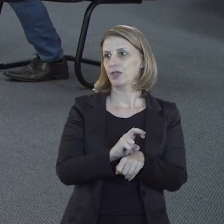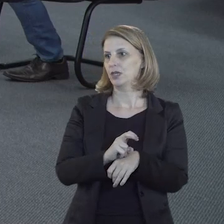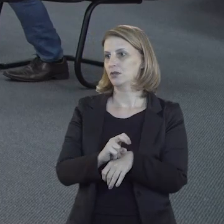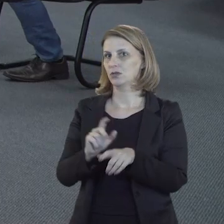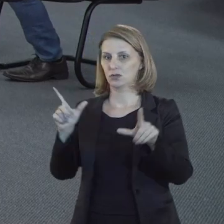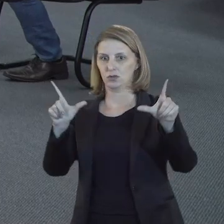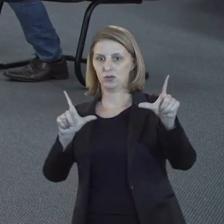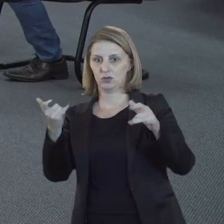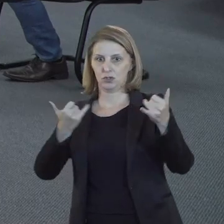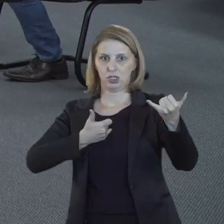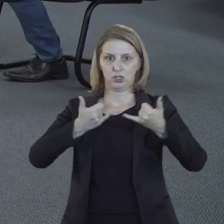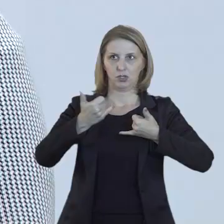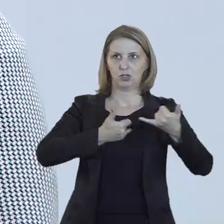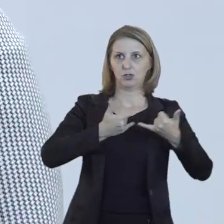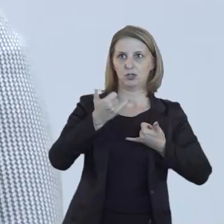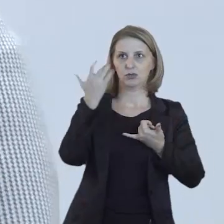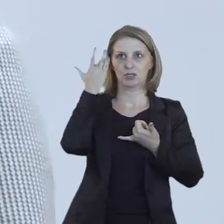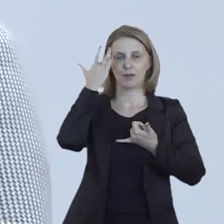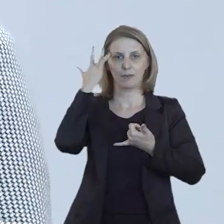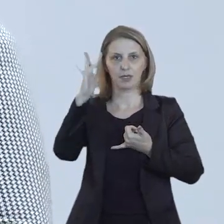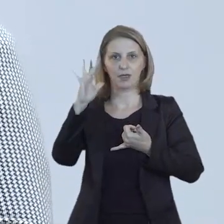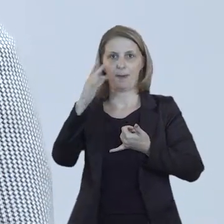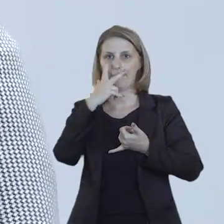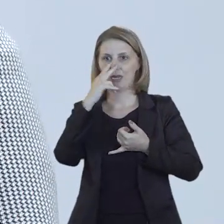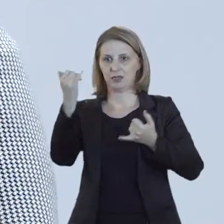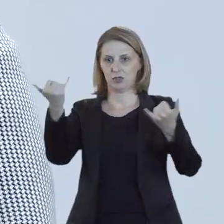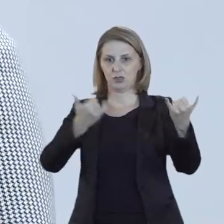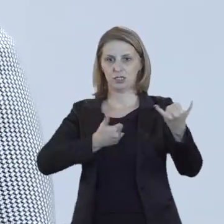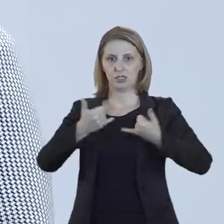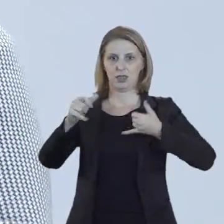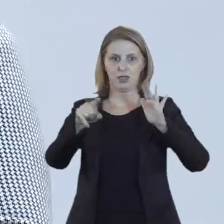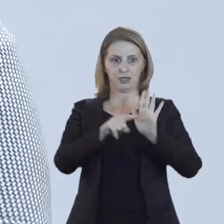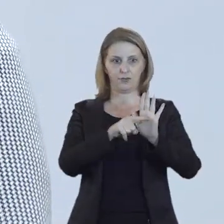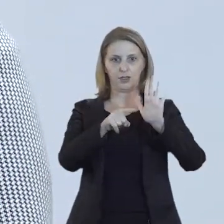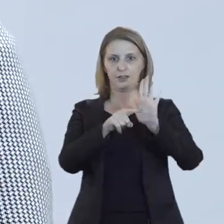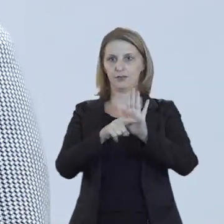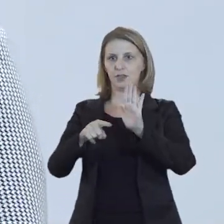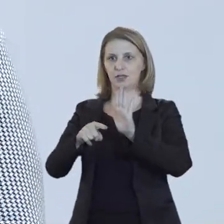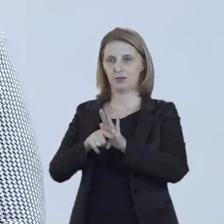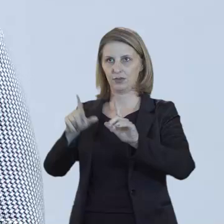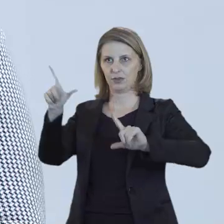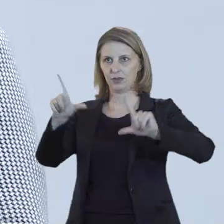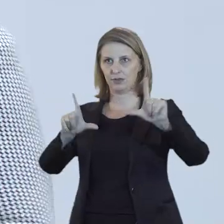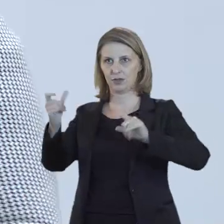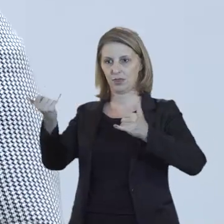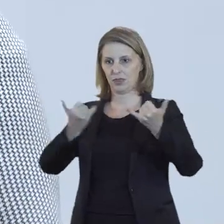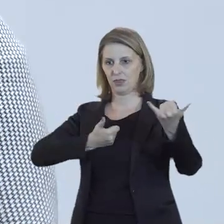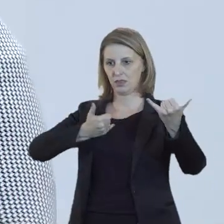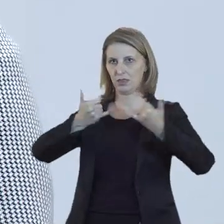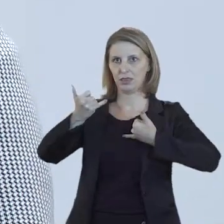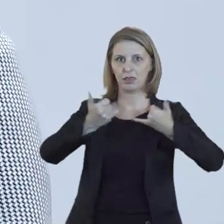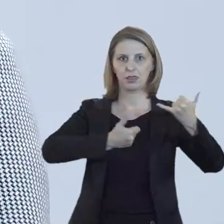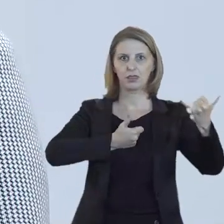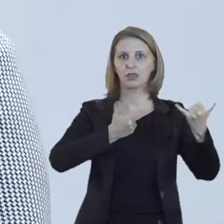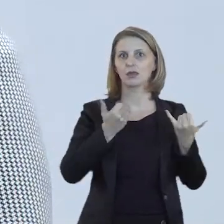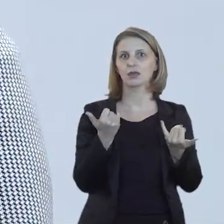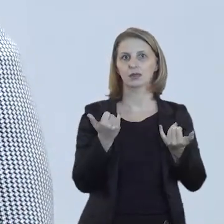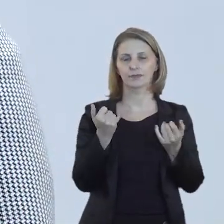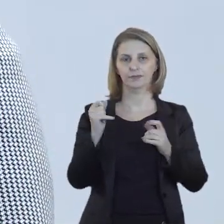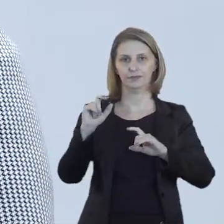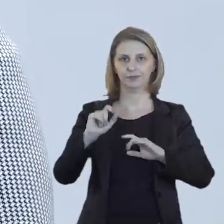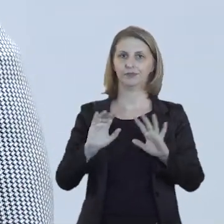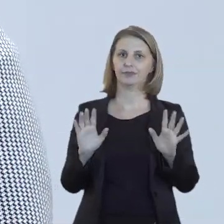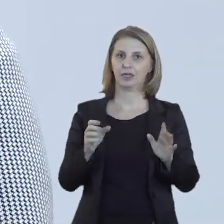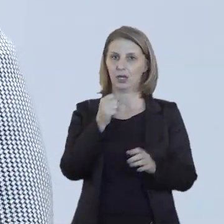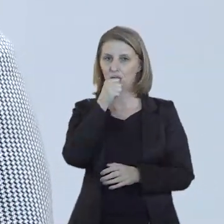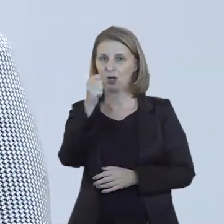isso, a gente acompanhava muito as notícias, mas as notícias, né, eram muito negativas, geralmente, ainda são, né, hoje em